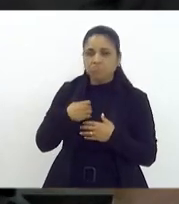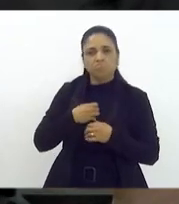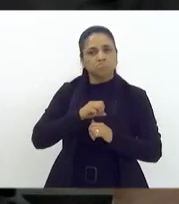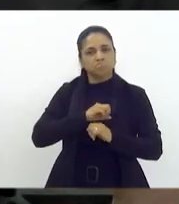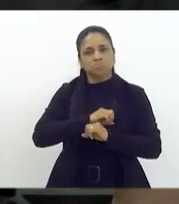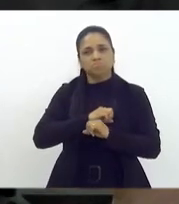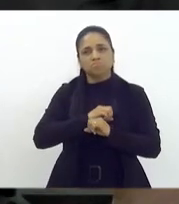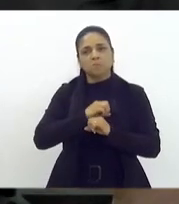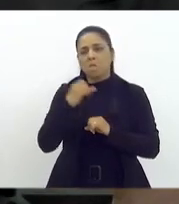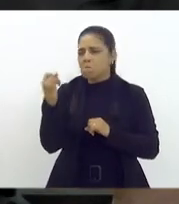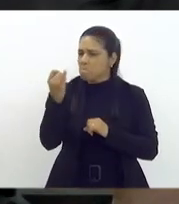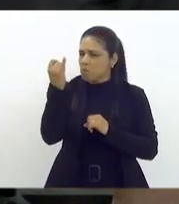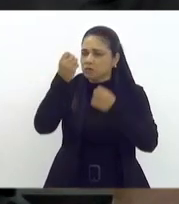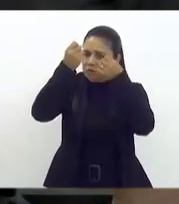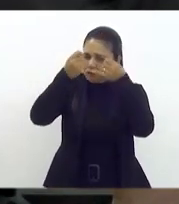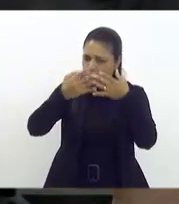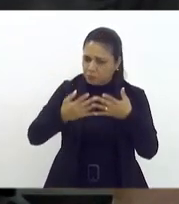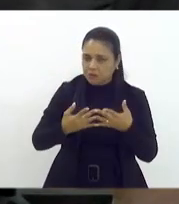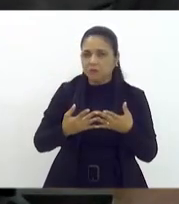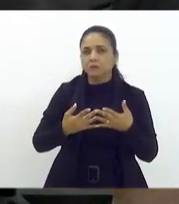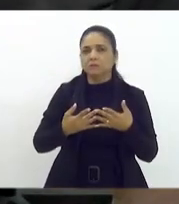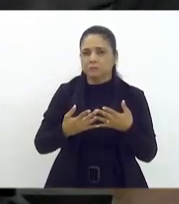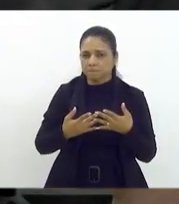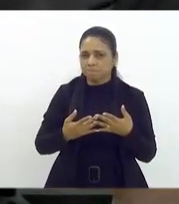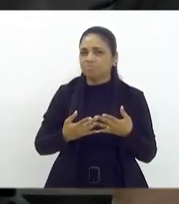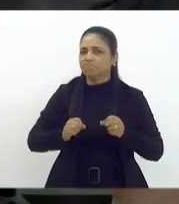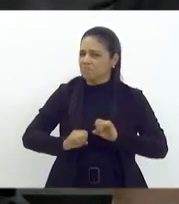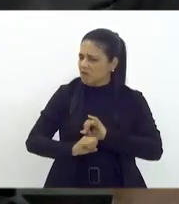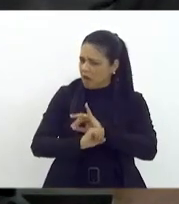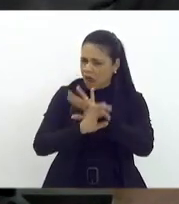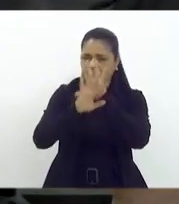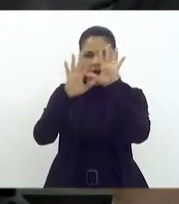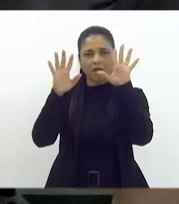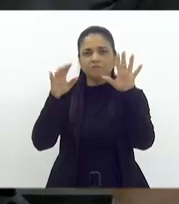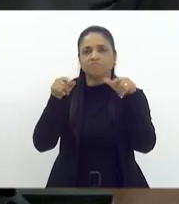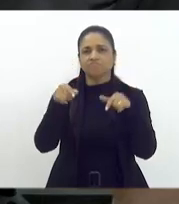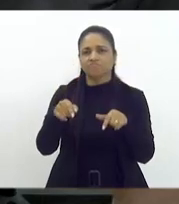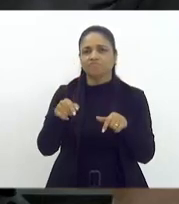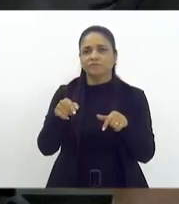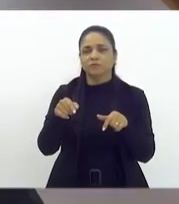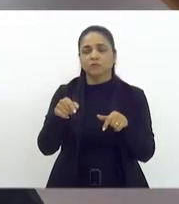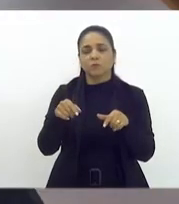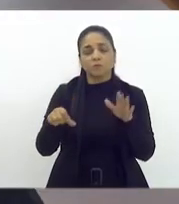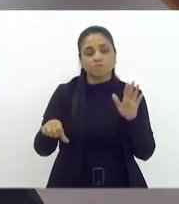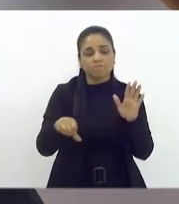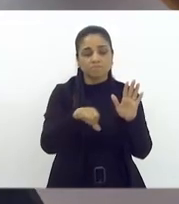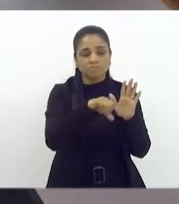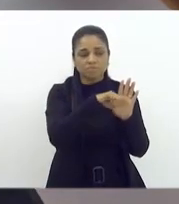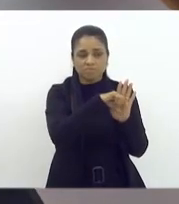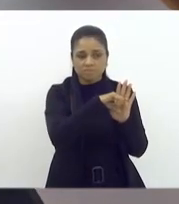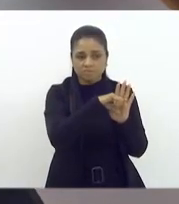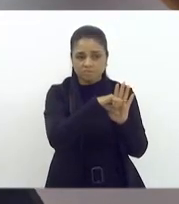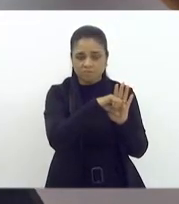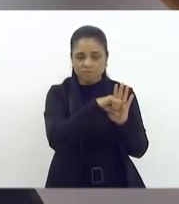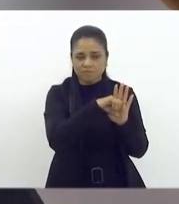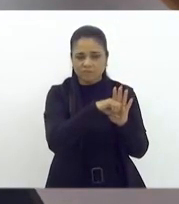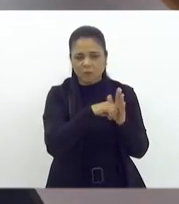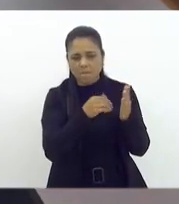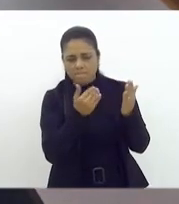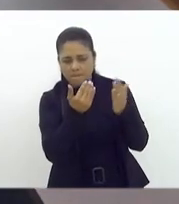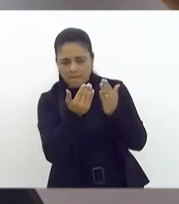né E aqui na conclusão a senhora diz um suspeito inocente com André